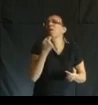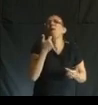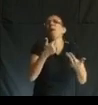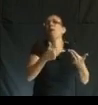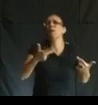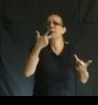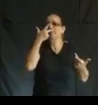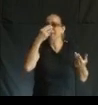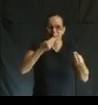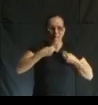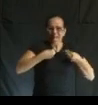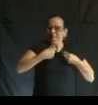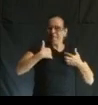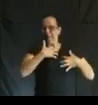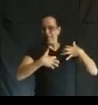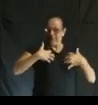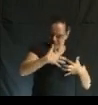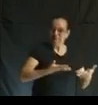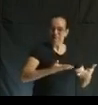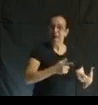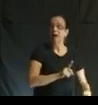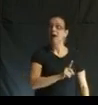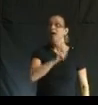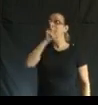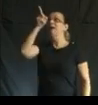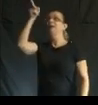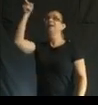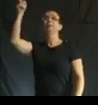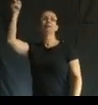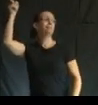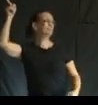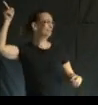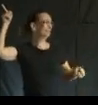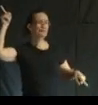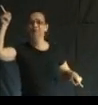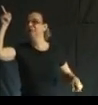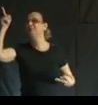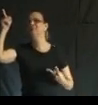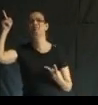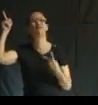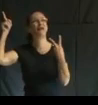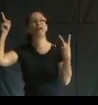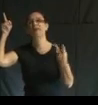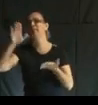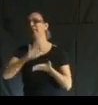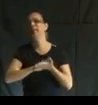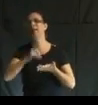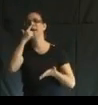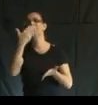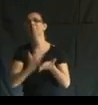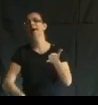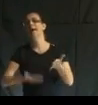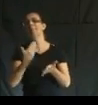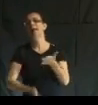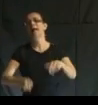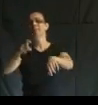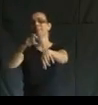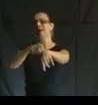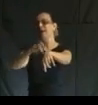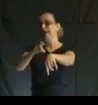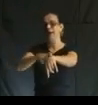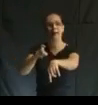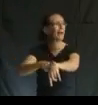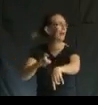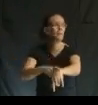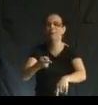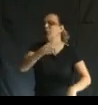coisas, quando chegamos do lado de lá, nós vamos entender que aquilo não valia nada, que nós perdemos tempo com aquilo, que nós fizemos questão